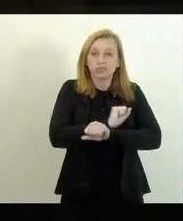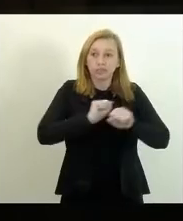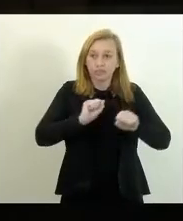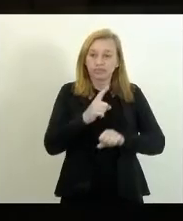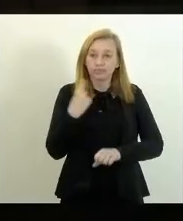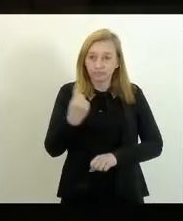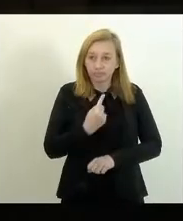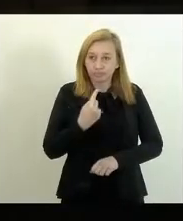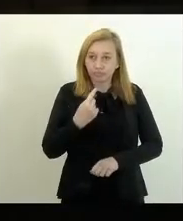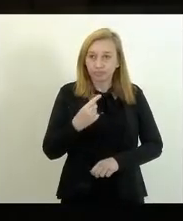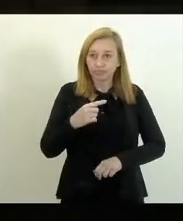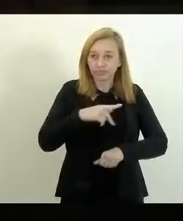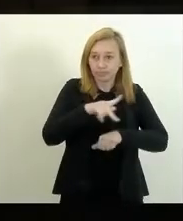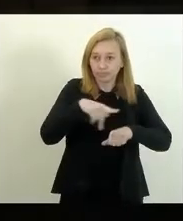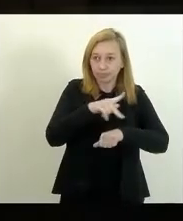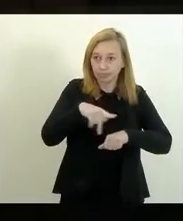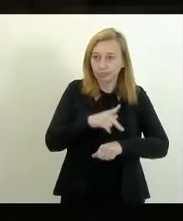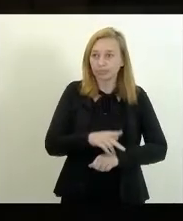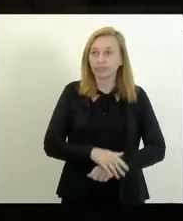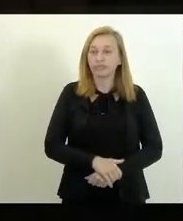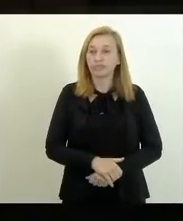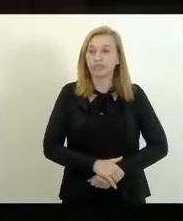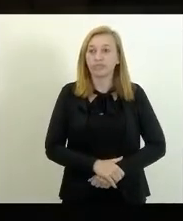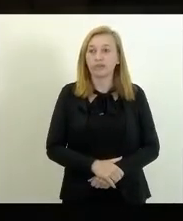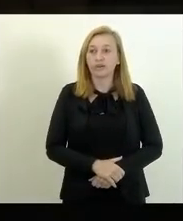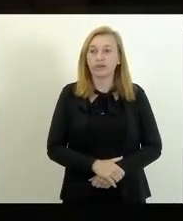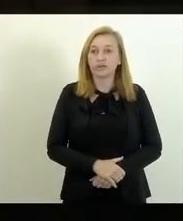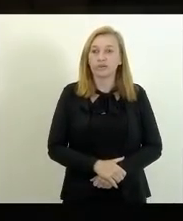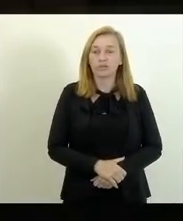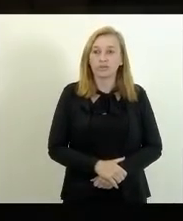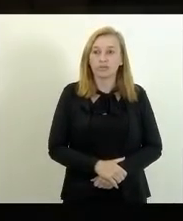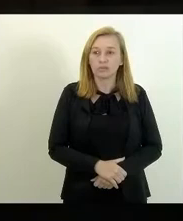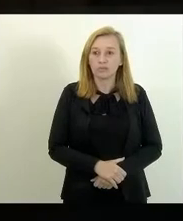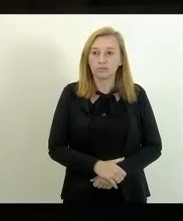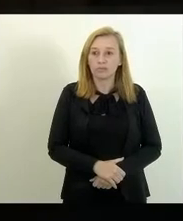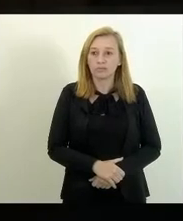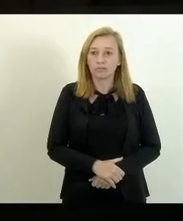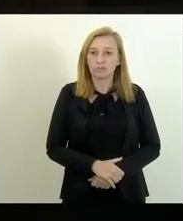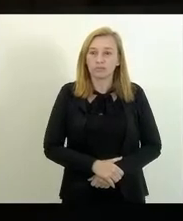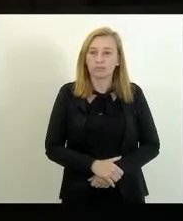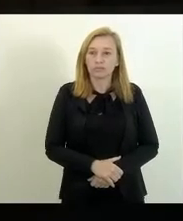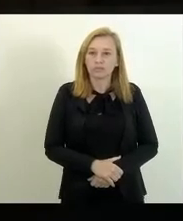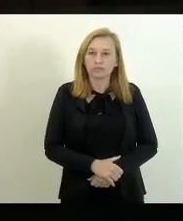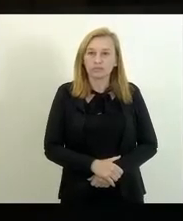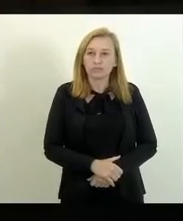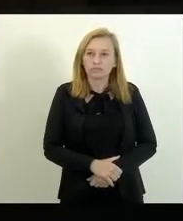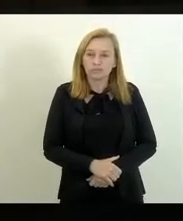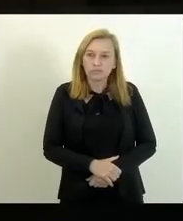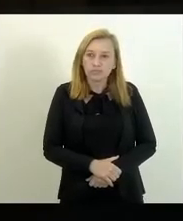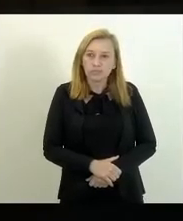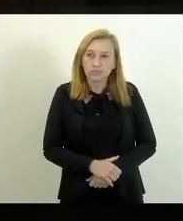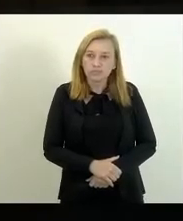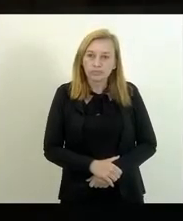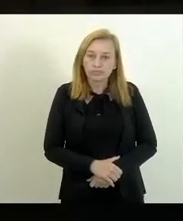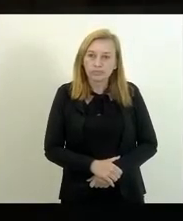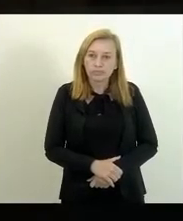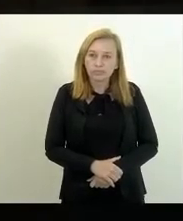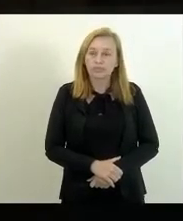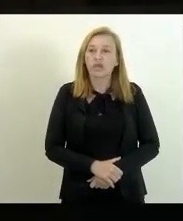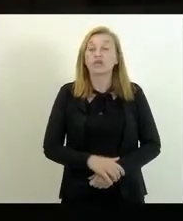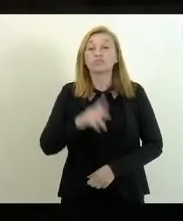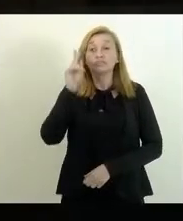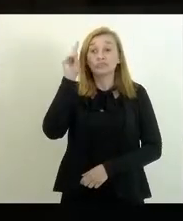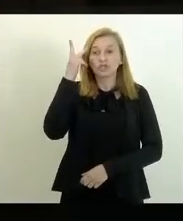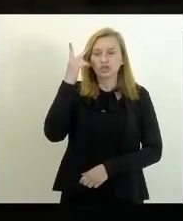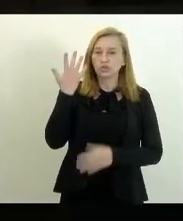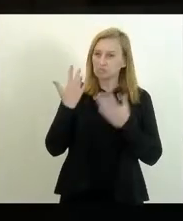importância. Lembrar dessa história é olhar para frente. Lembrar da história